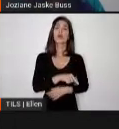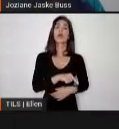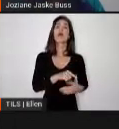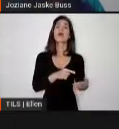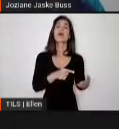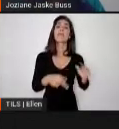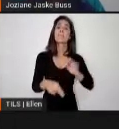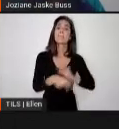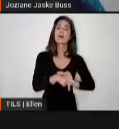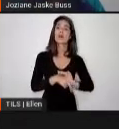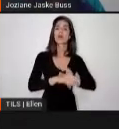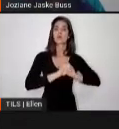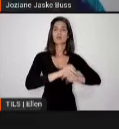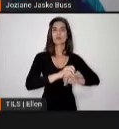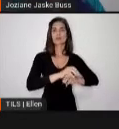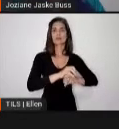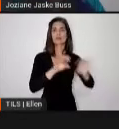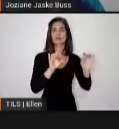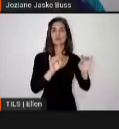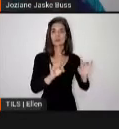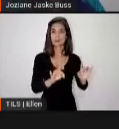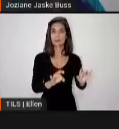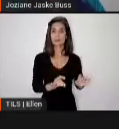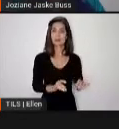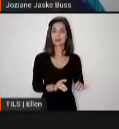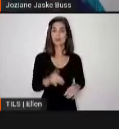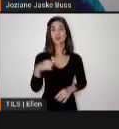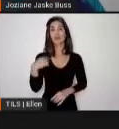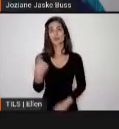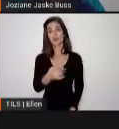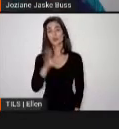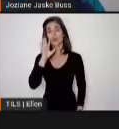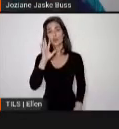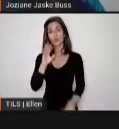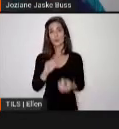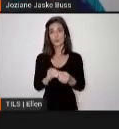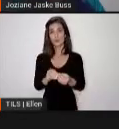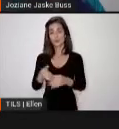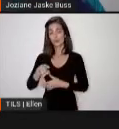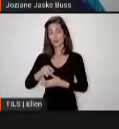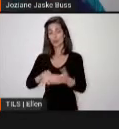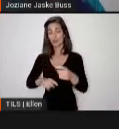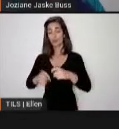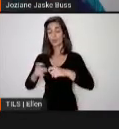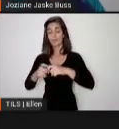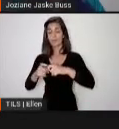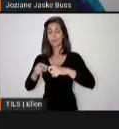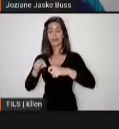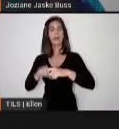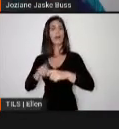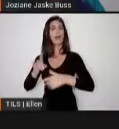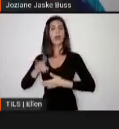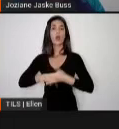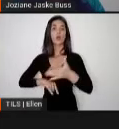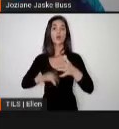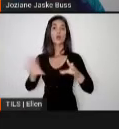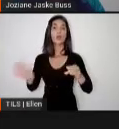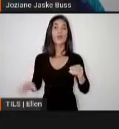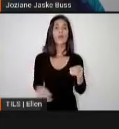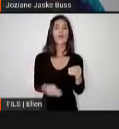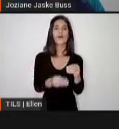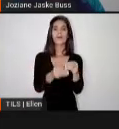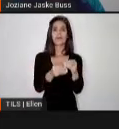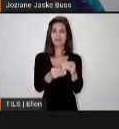especial. Então, nós entendemos que o laudo ele é um documento complementar